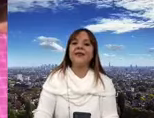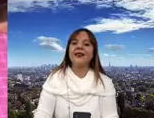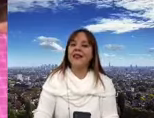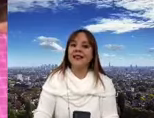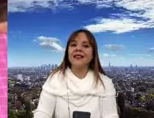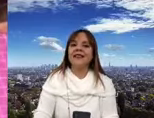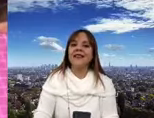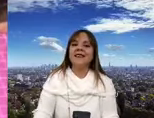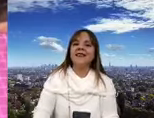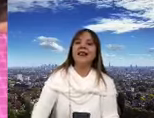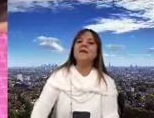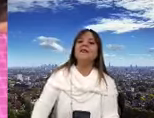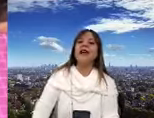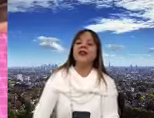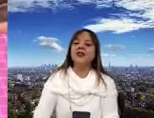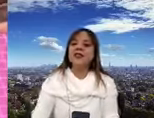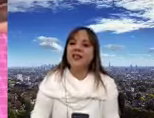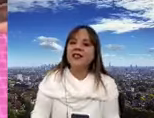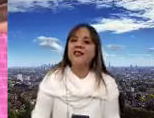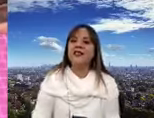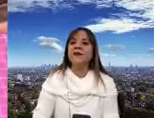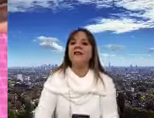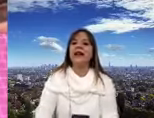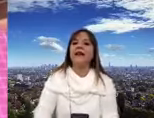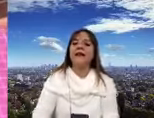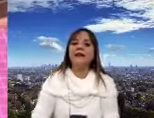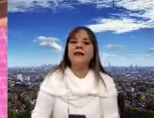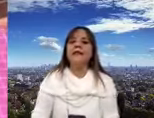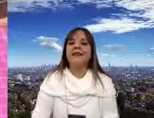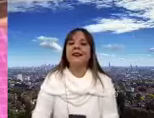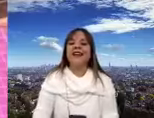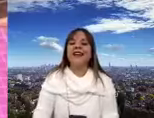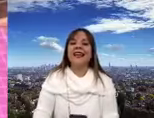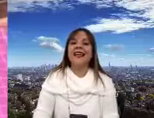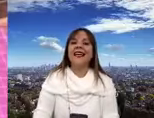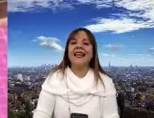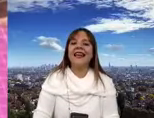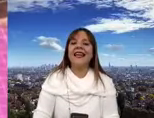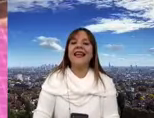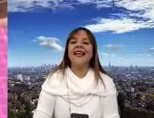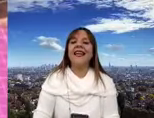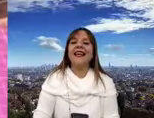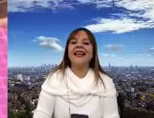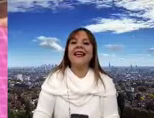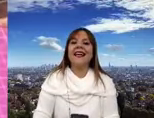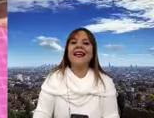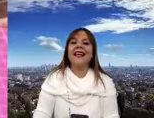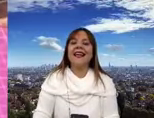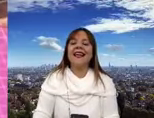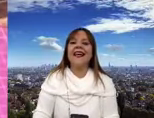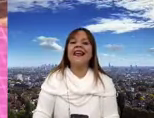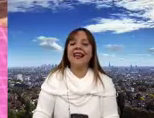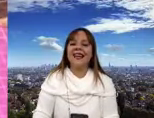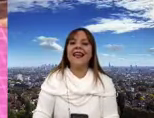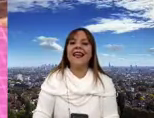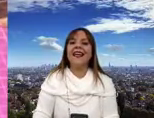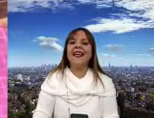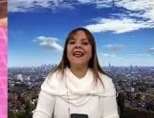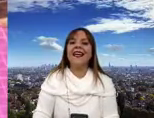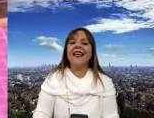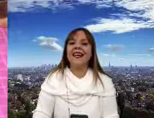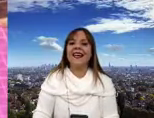base. Sem miséria, gostei disso, sem miséria. É, porque senão, a hora que a gente colocar ou aquela